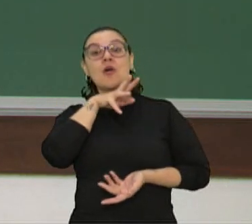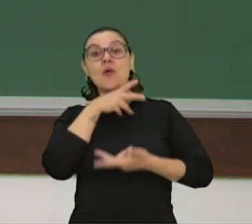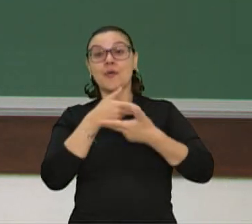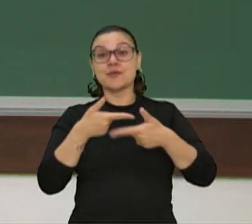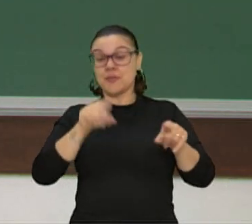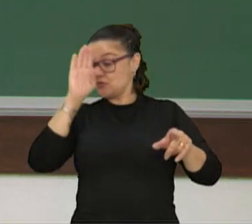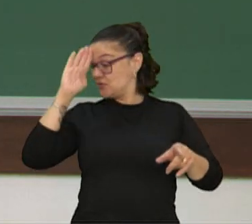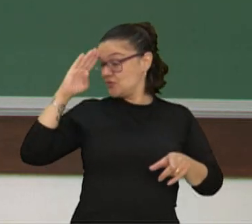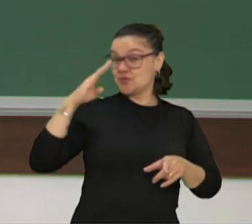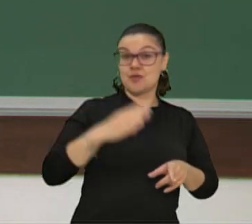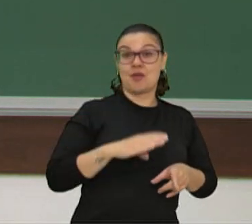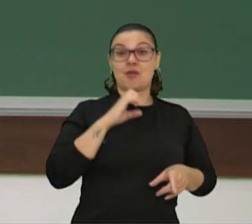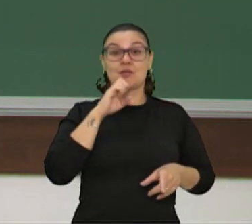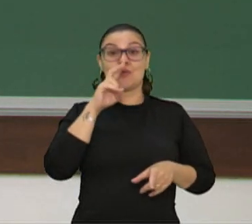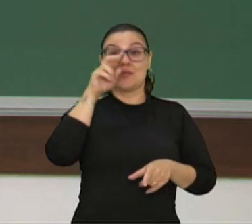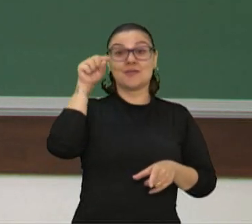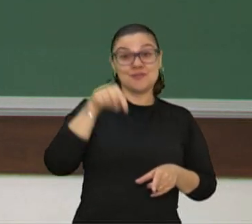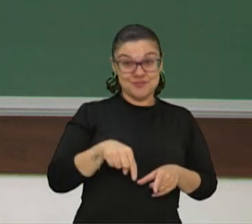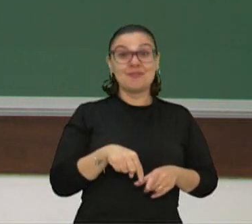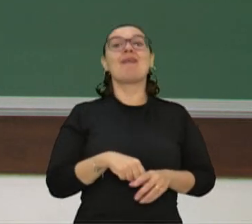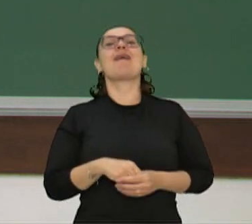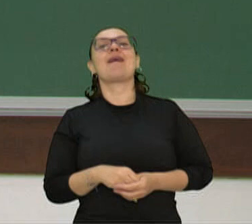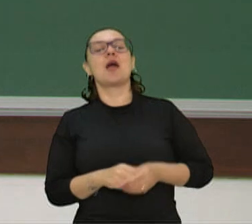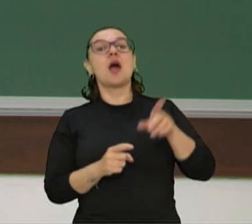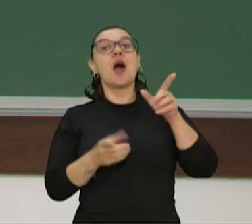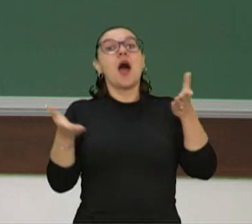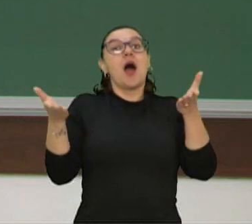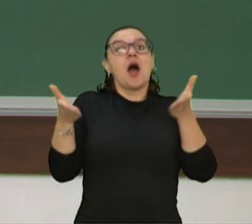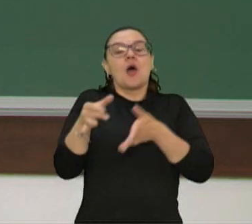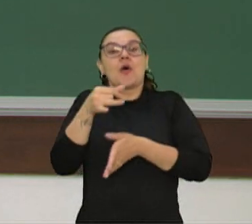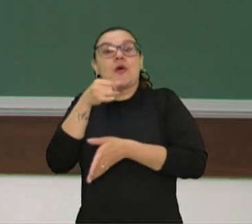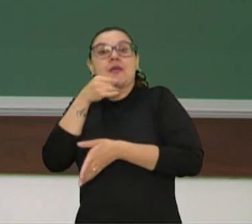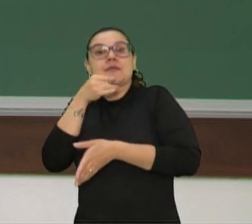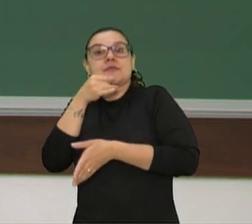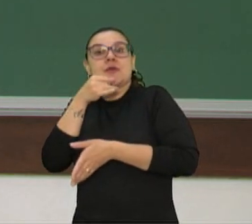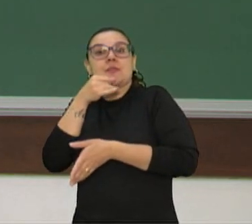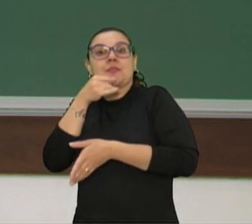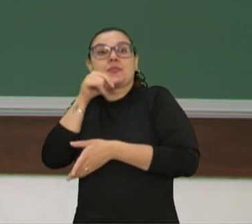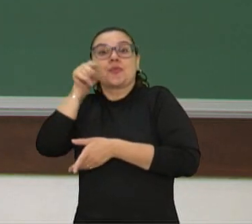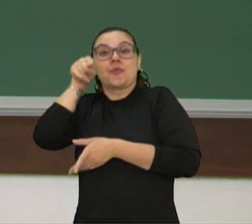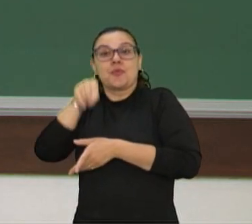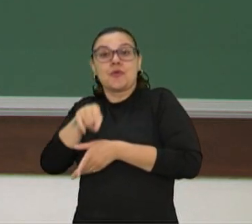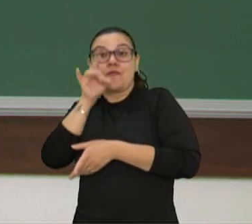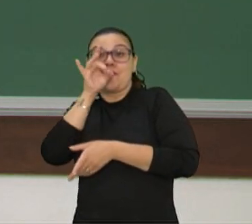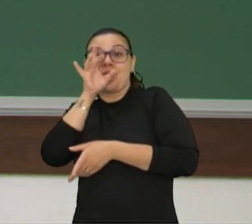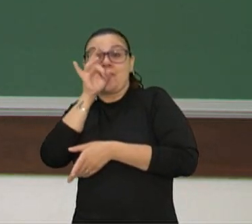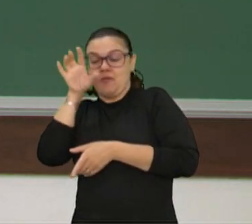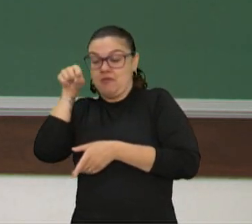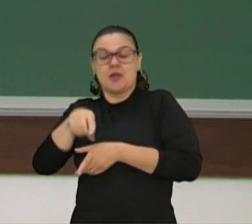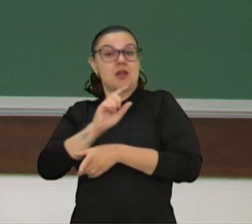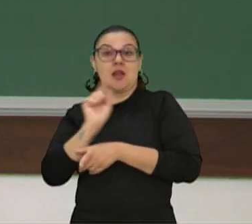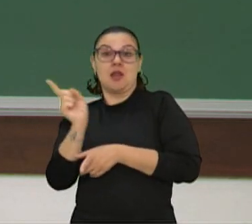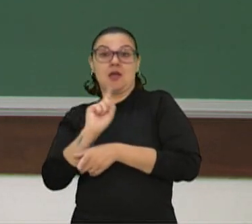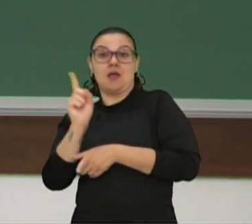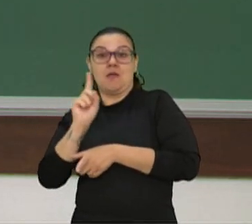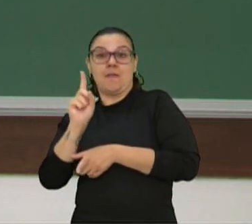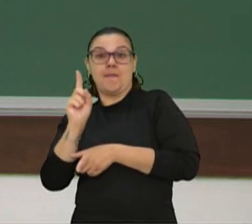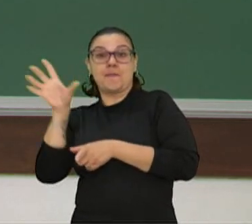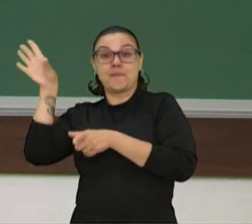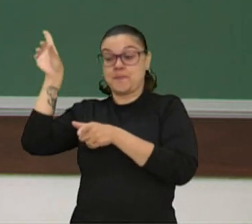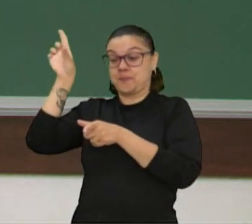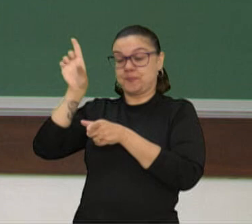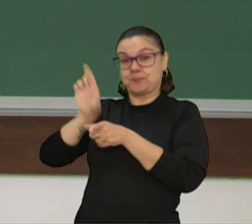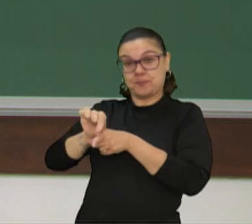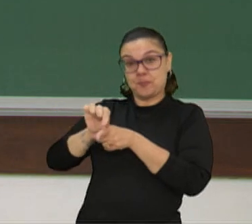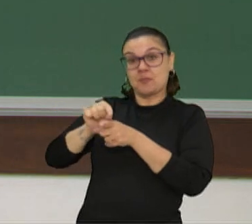não. Uma bactéria que faz fotossíntese transforma essa energia luminosa em alimento. Para daí quebrar